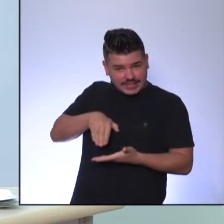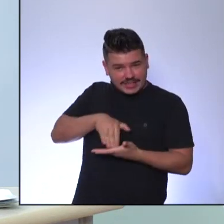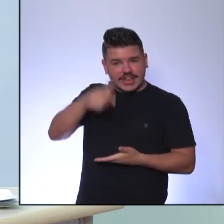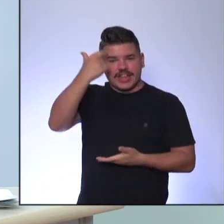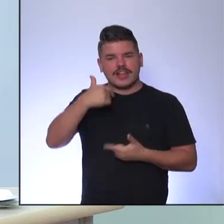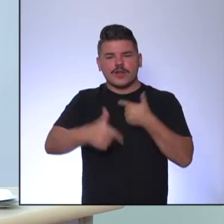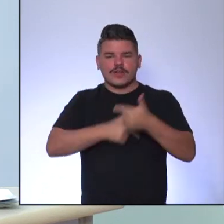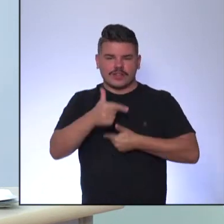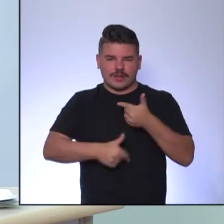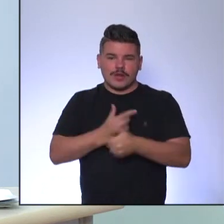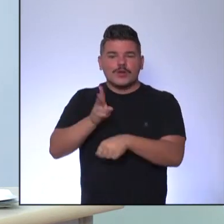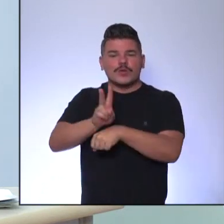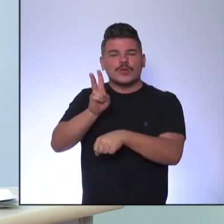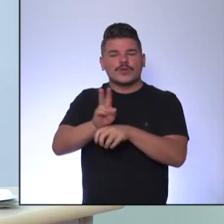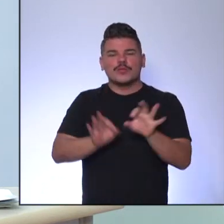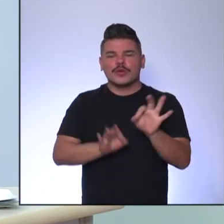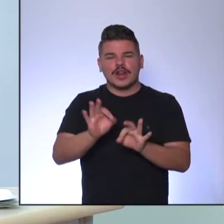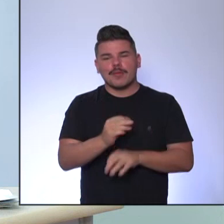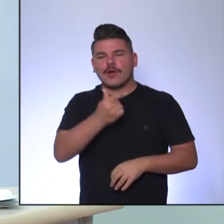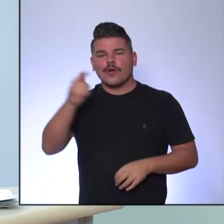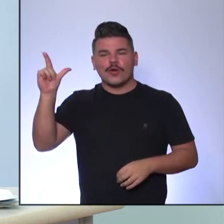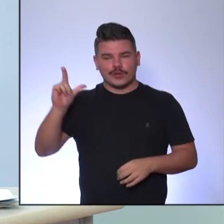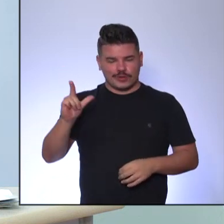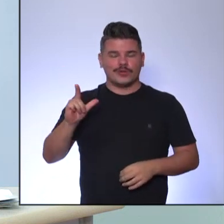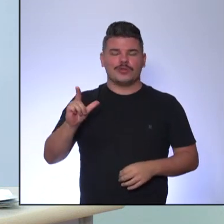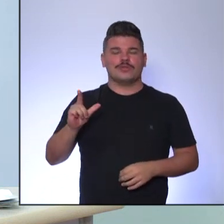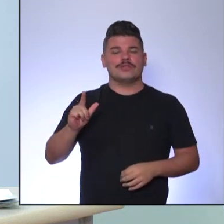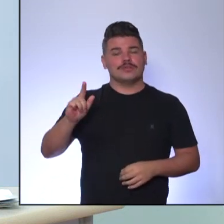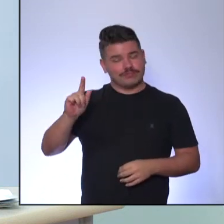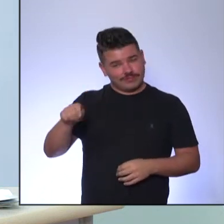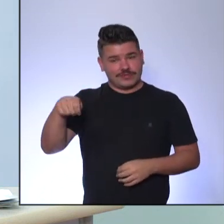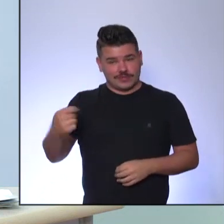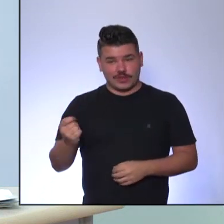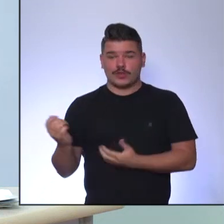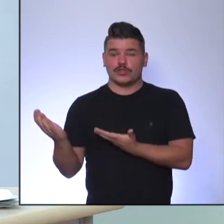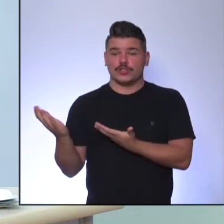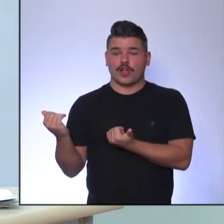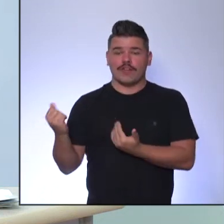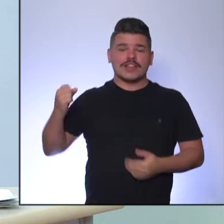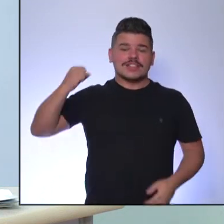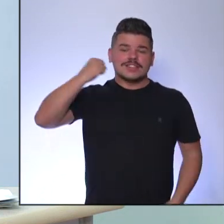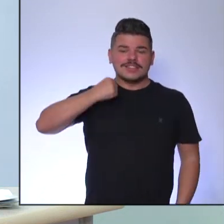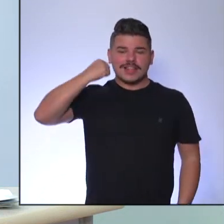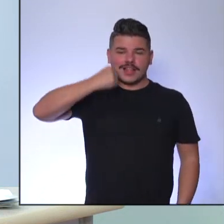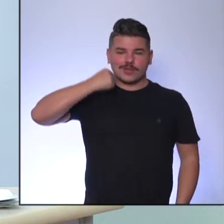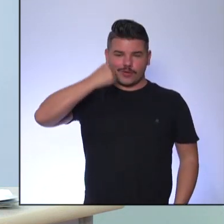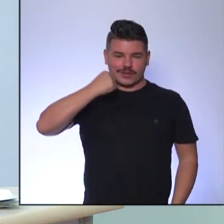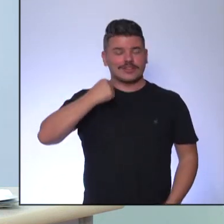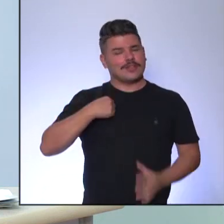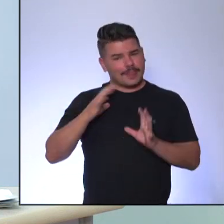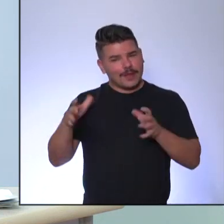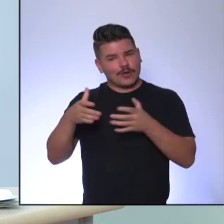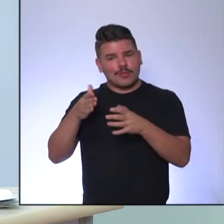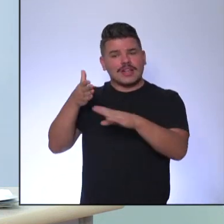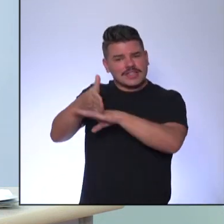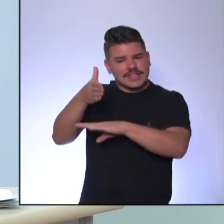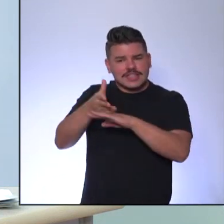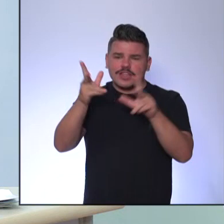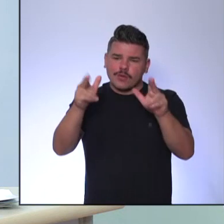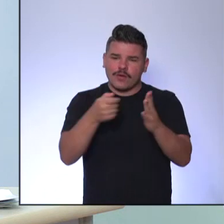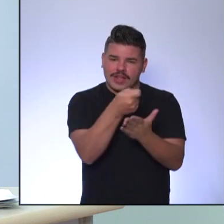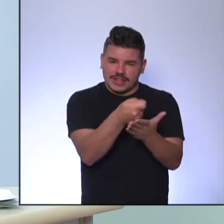do ensino médio, é o programa Jovem Senador, que também tem a mesma lógica, né? O acesso é uma